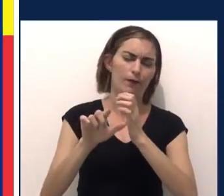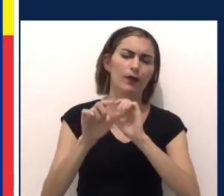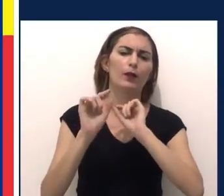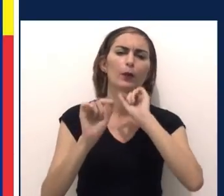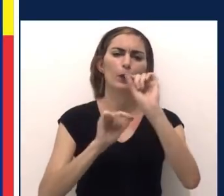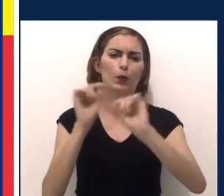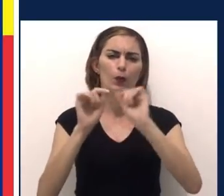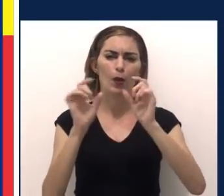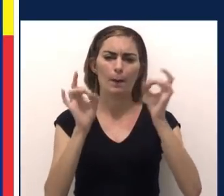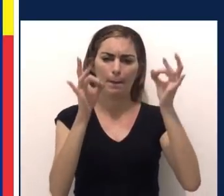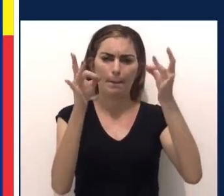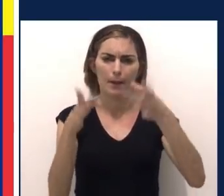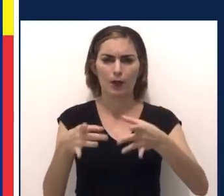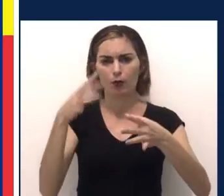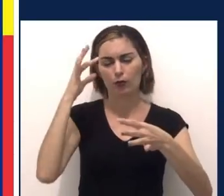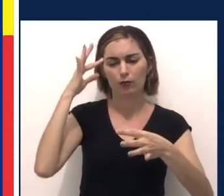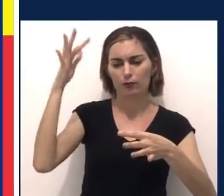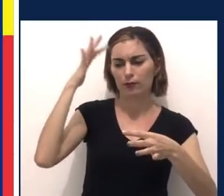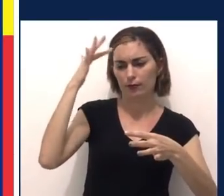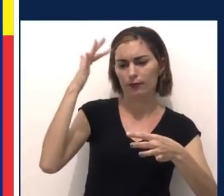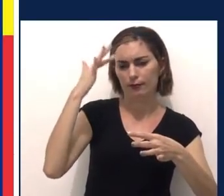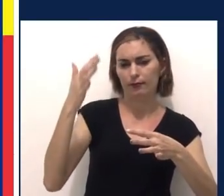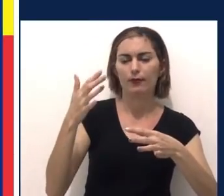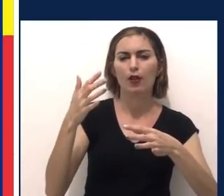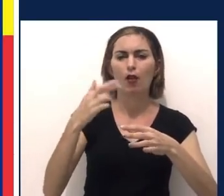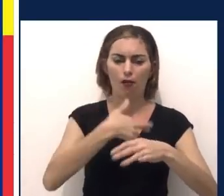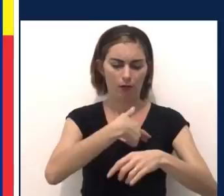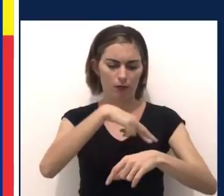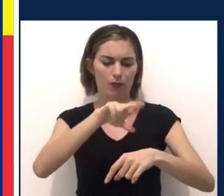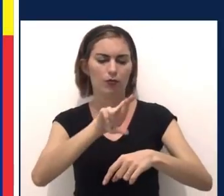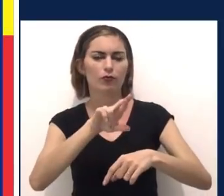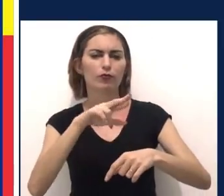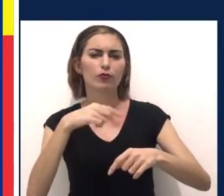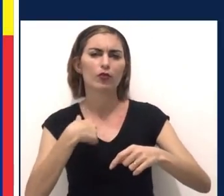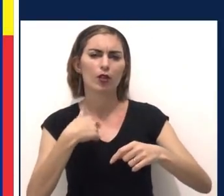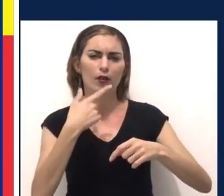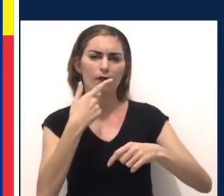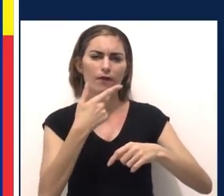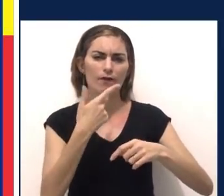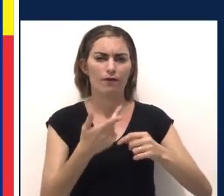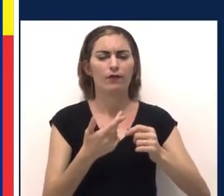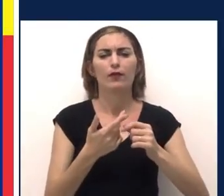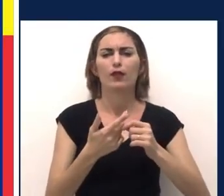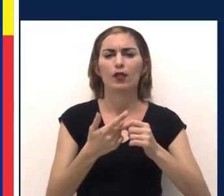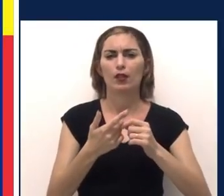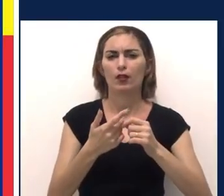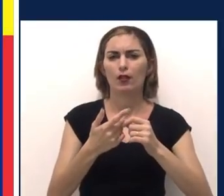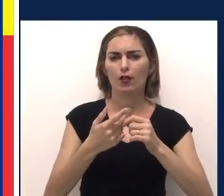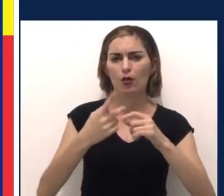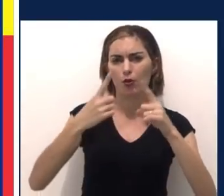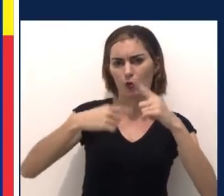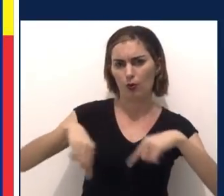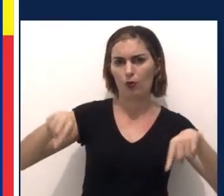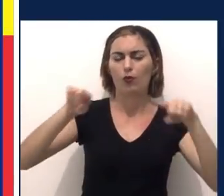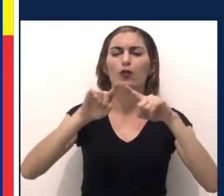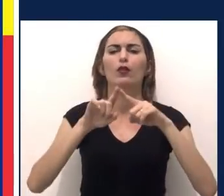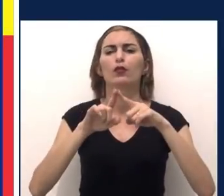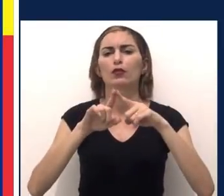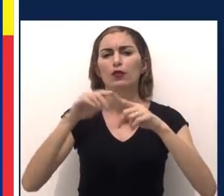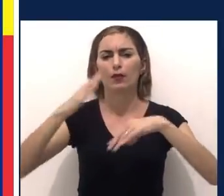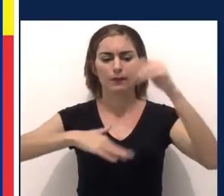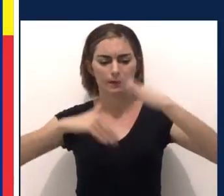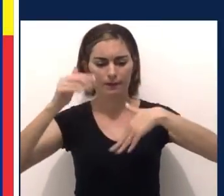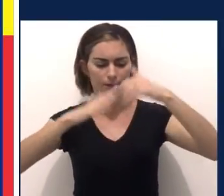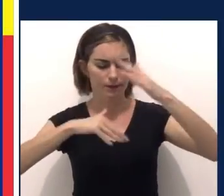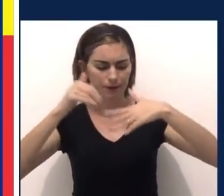Leviatã. Abandonou a ideologia religiosa para justificar o absolutismo. Sua